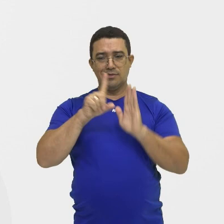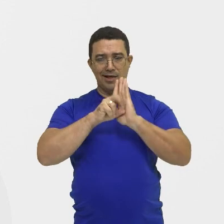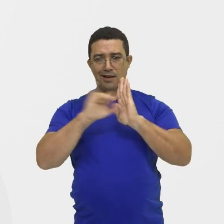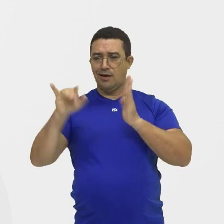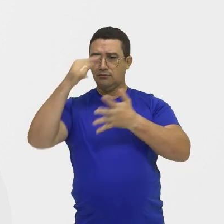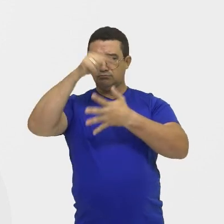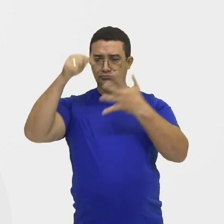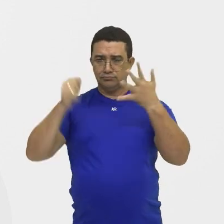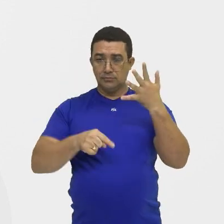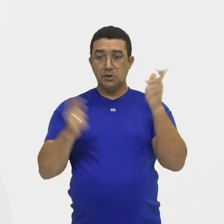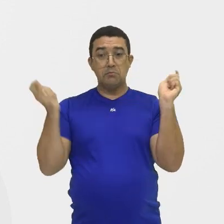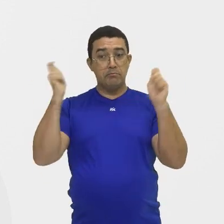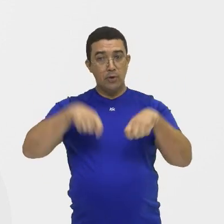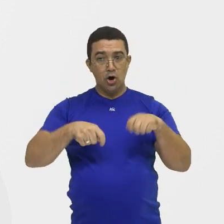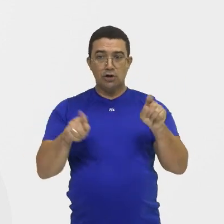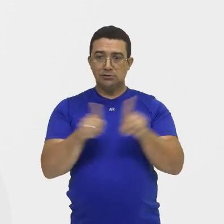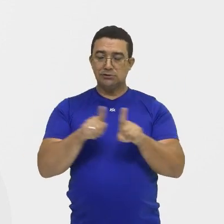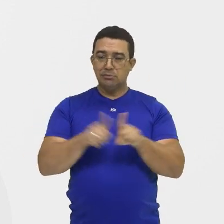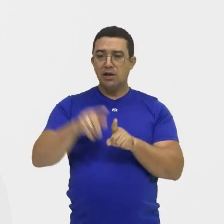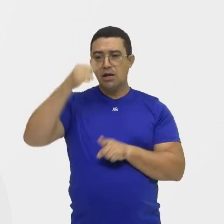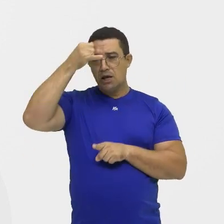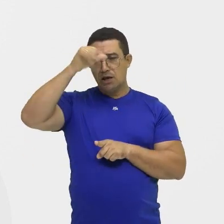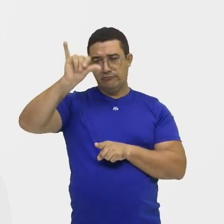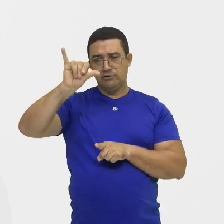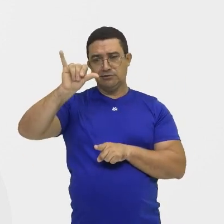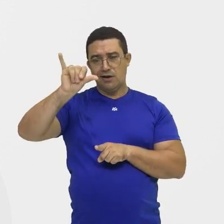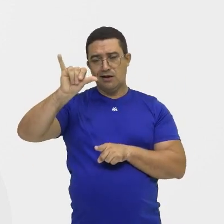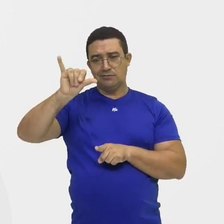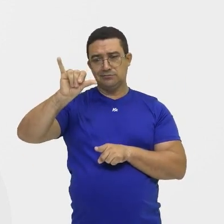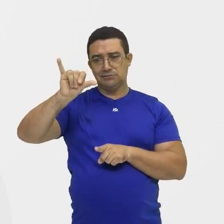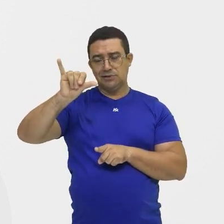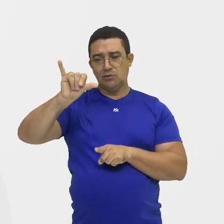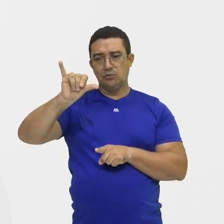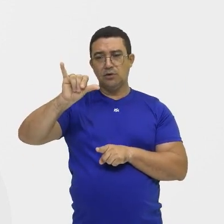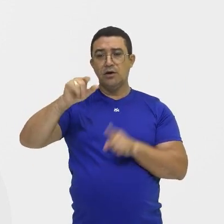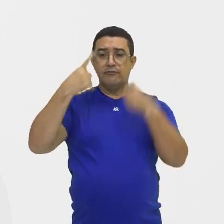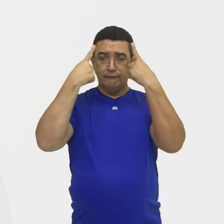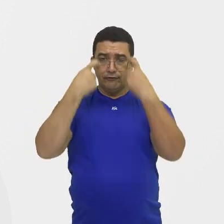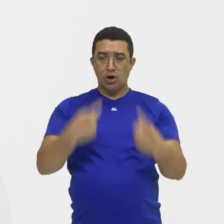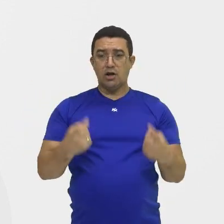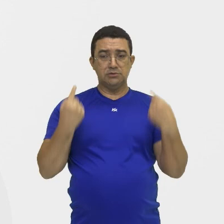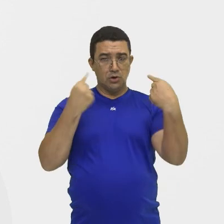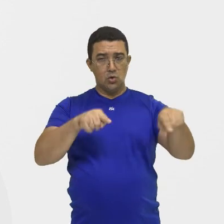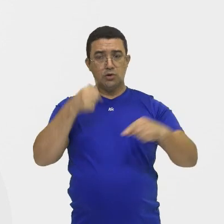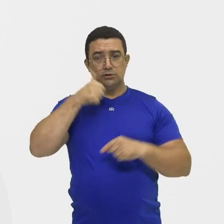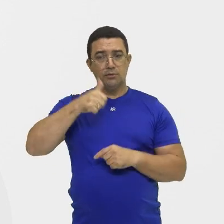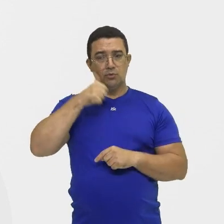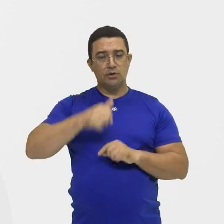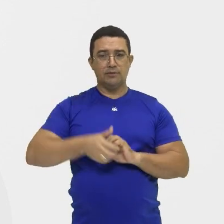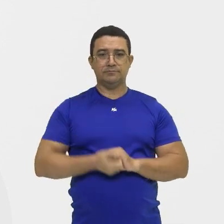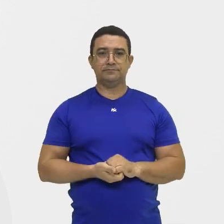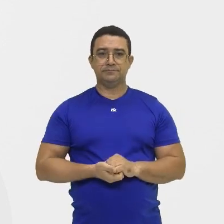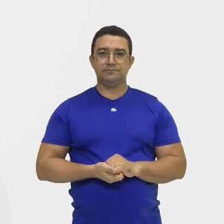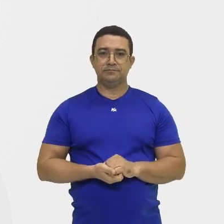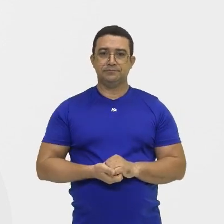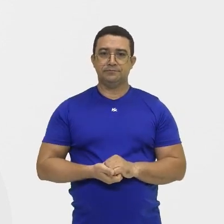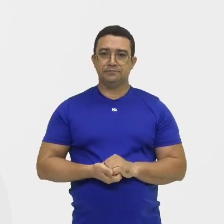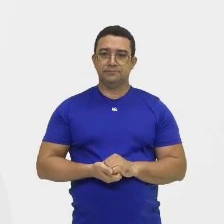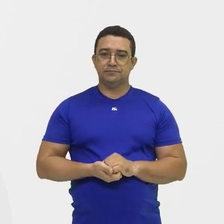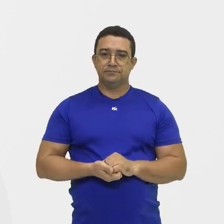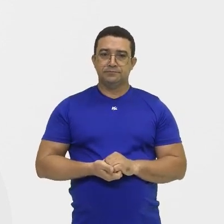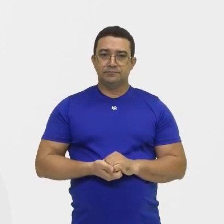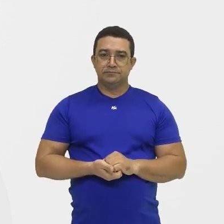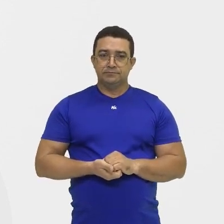né? E possam, assim, prevenir e combater a violência contra a mulher. Então, essa lei